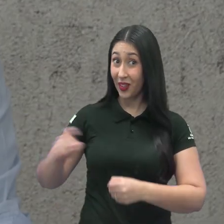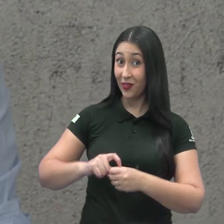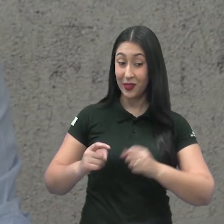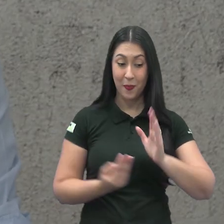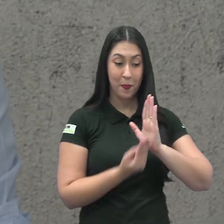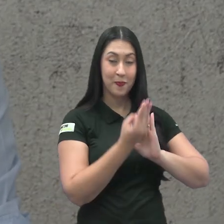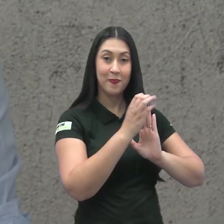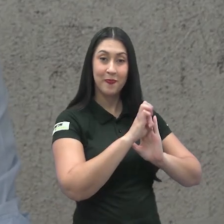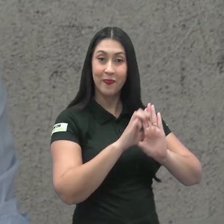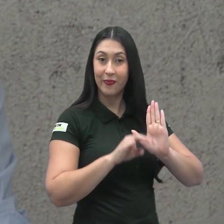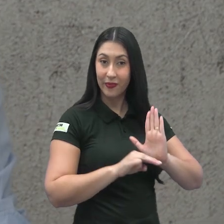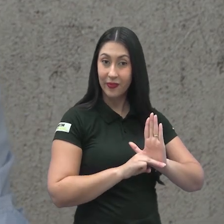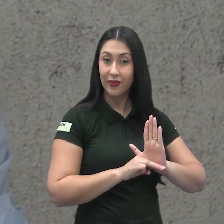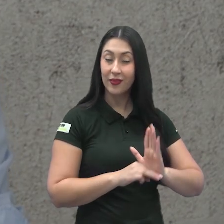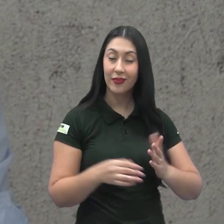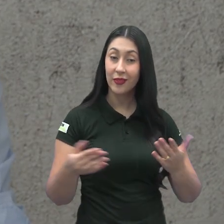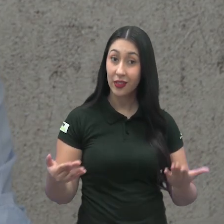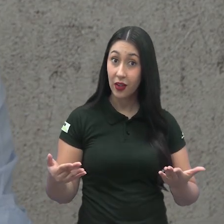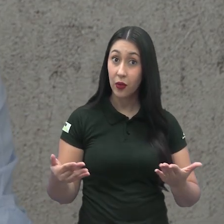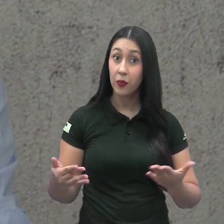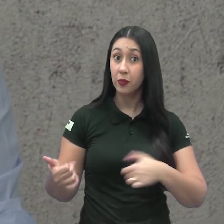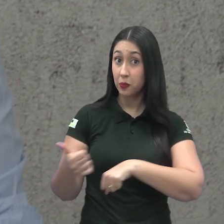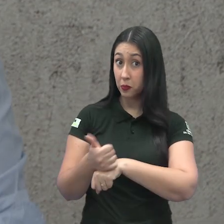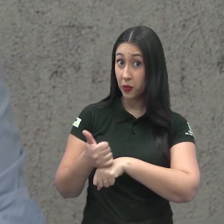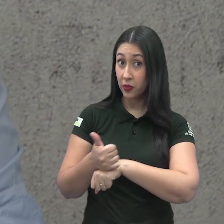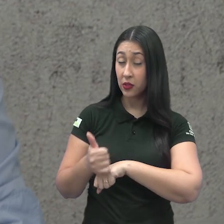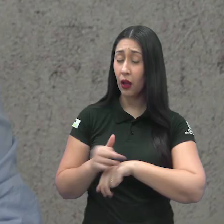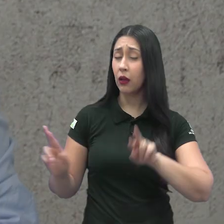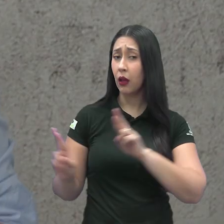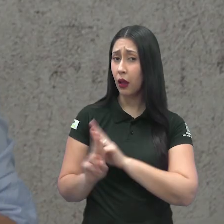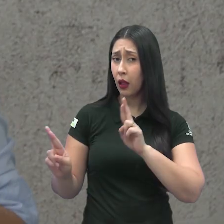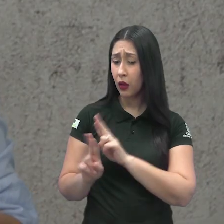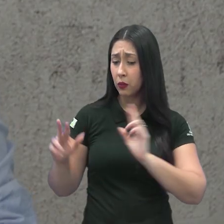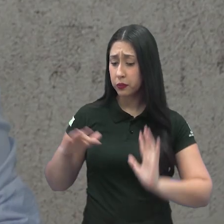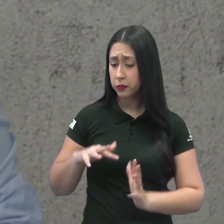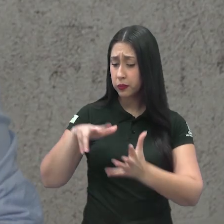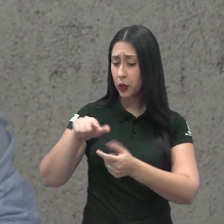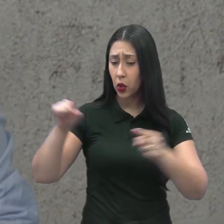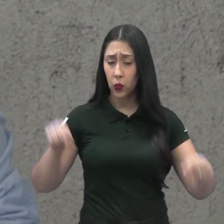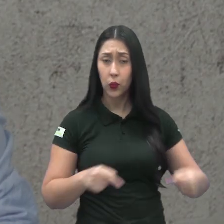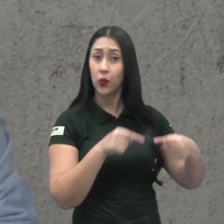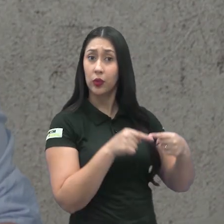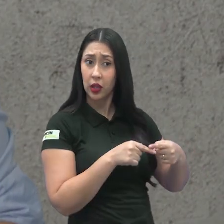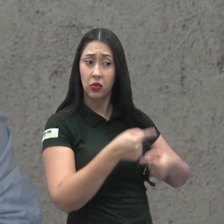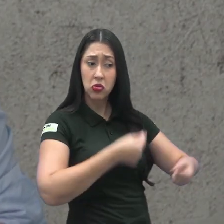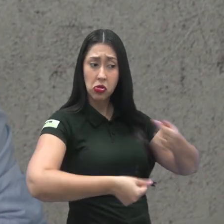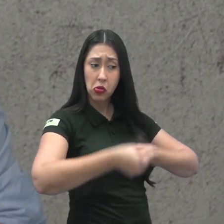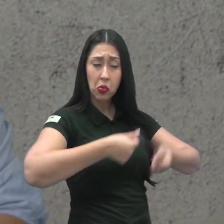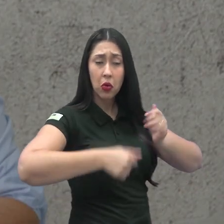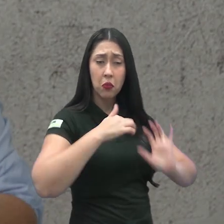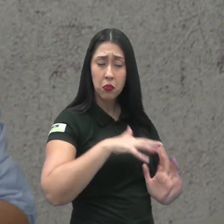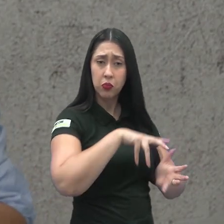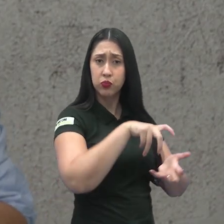De volta com Estação Mercado. Olha, gente, a profissão de Relações Internacionais conectada ao comércio